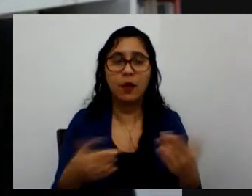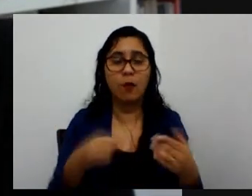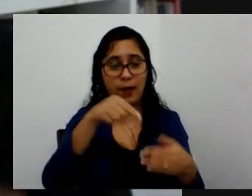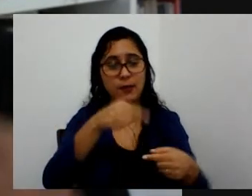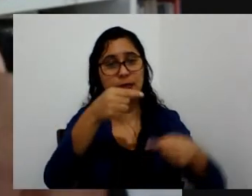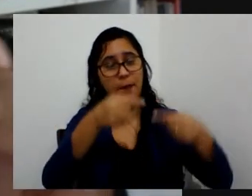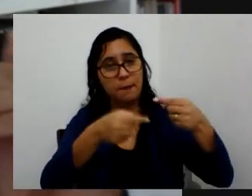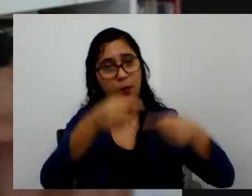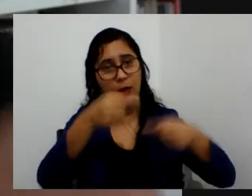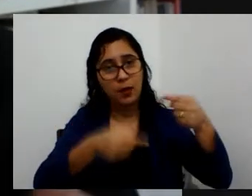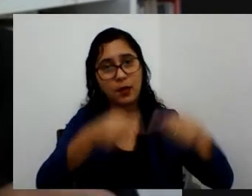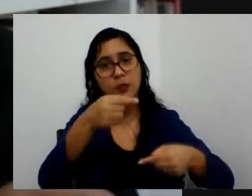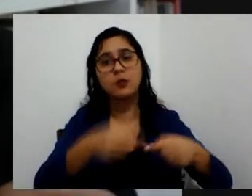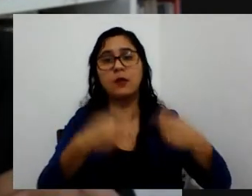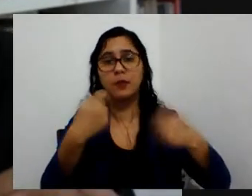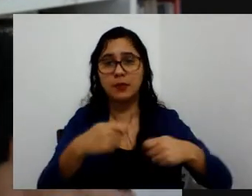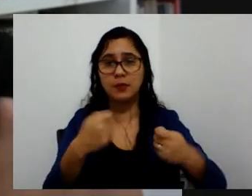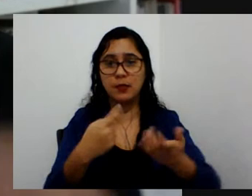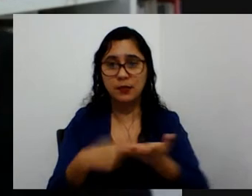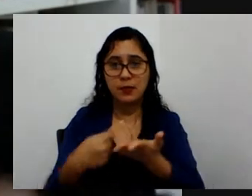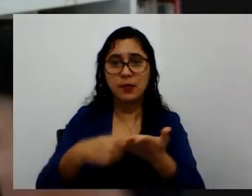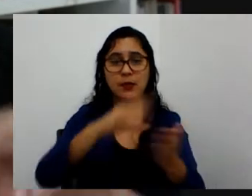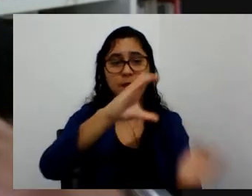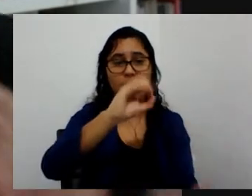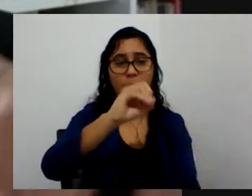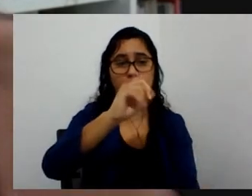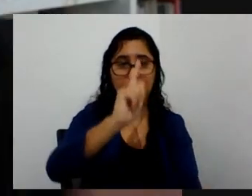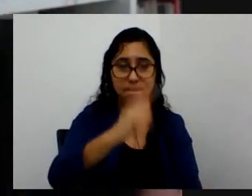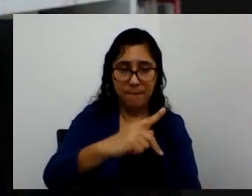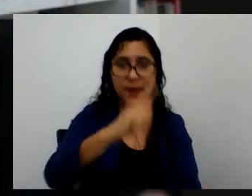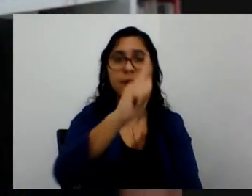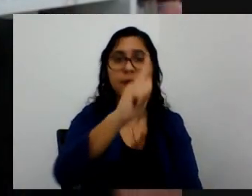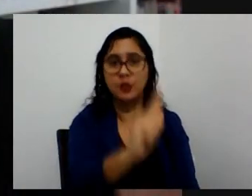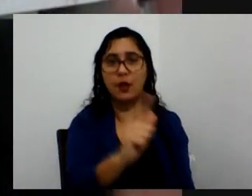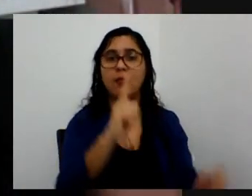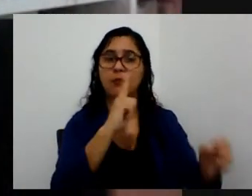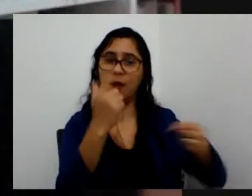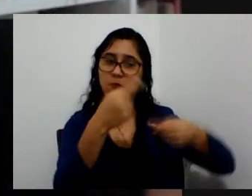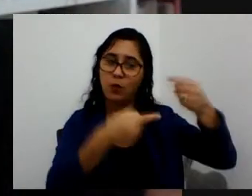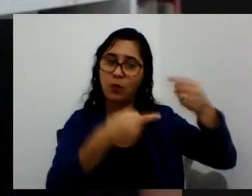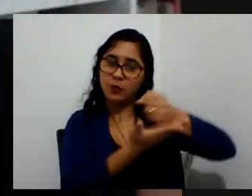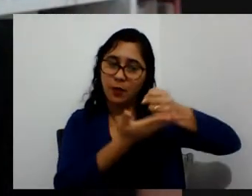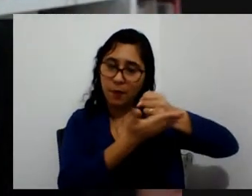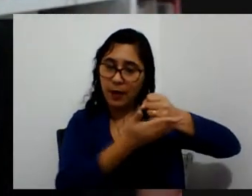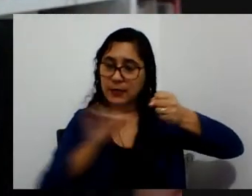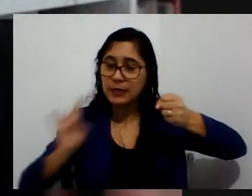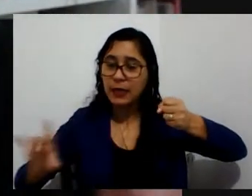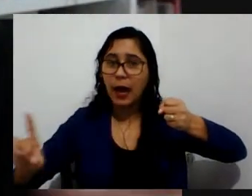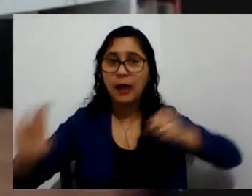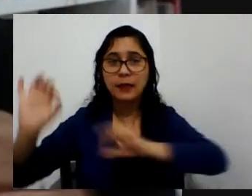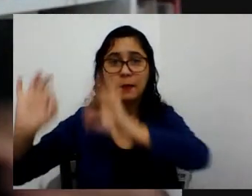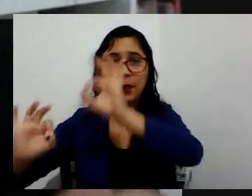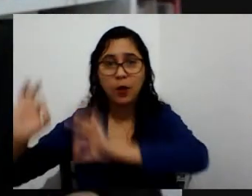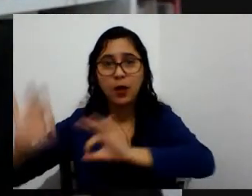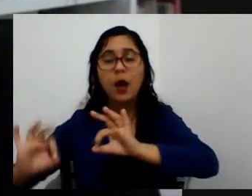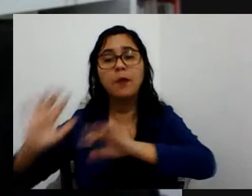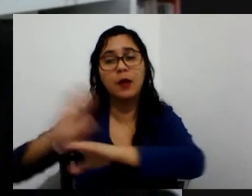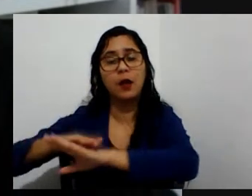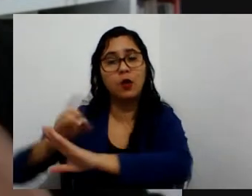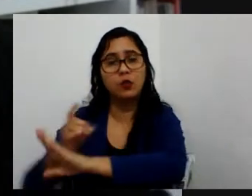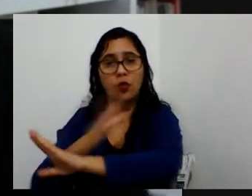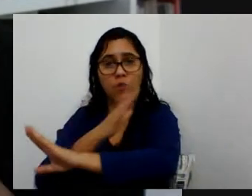deverá ser consensuada no COPG para a criação dessa política base e os programas terão autonomia de, a partir dessa